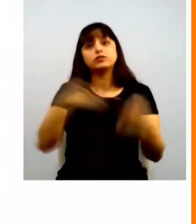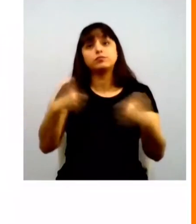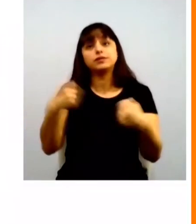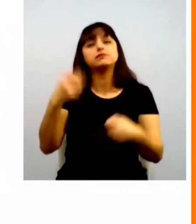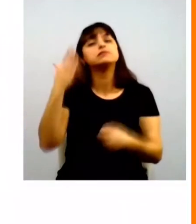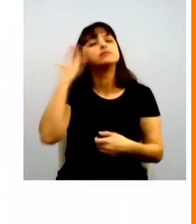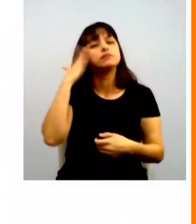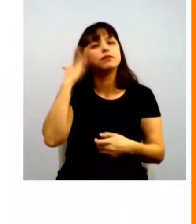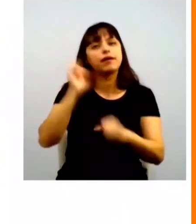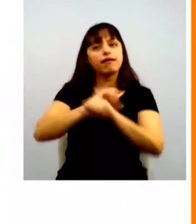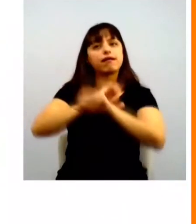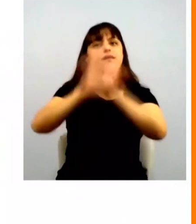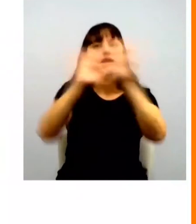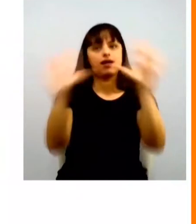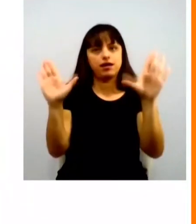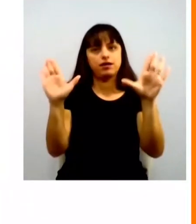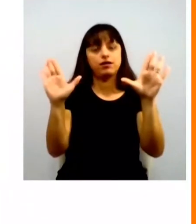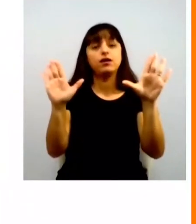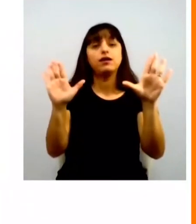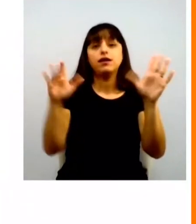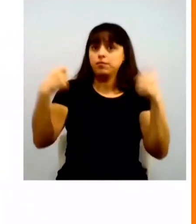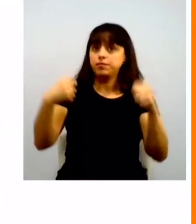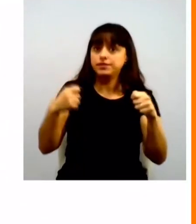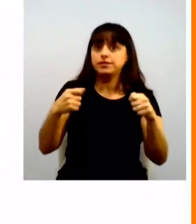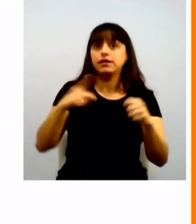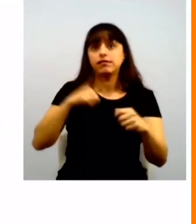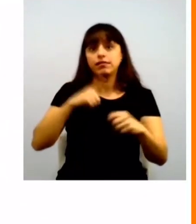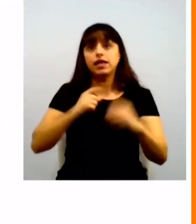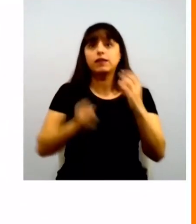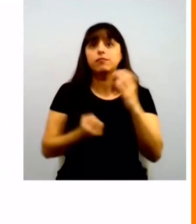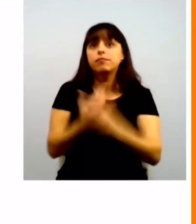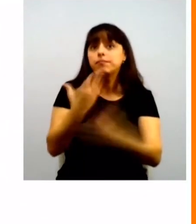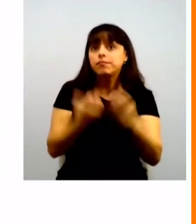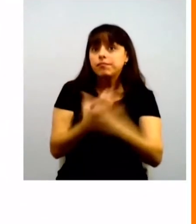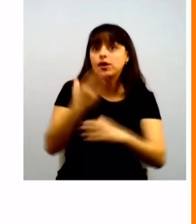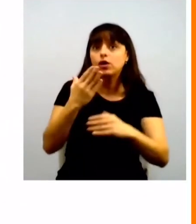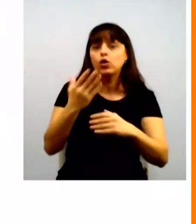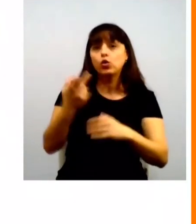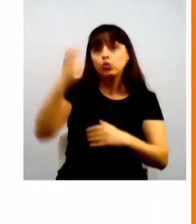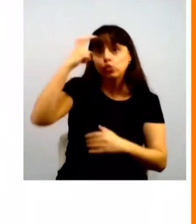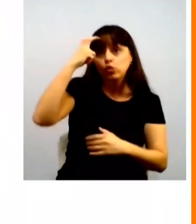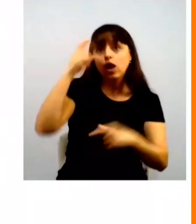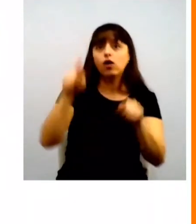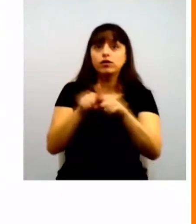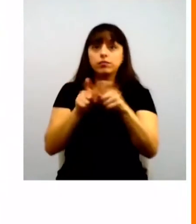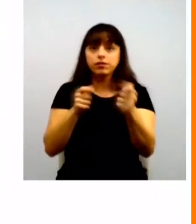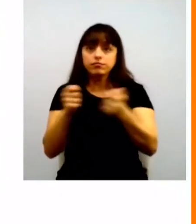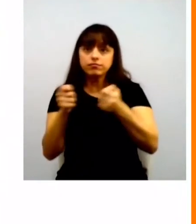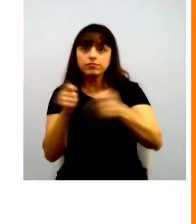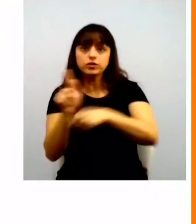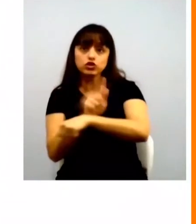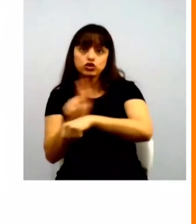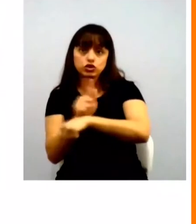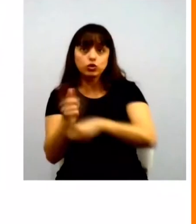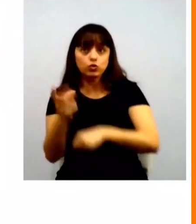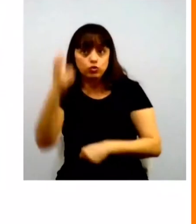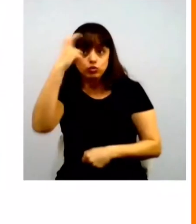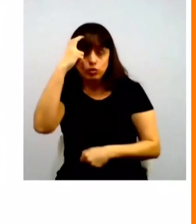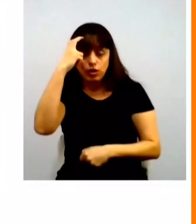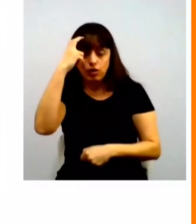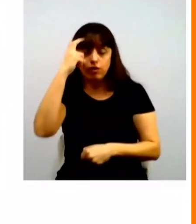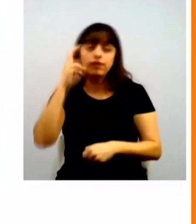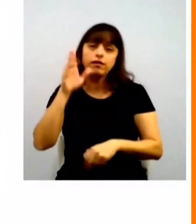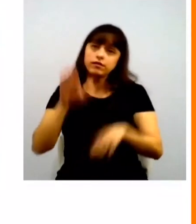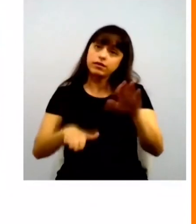na gestão cultural e na produção cultural, de acordo com as dinâmicas que estamos vivendo e de acordo com este